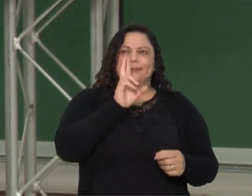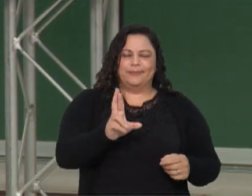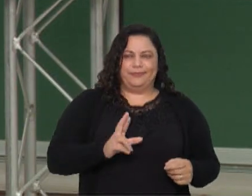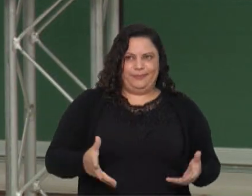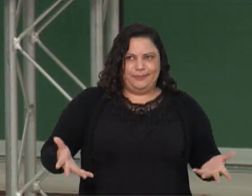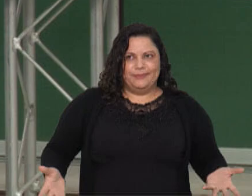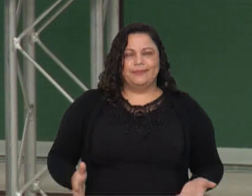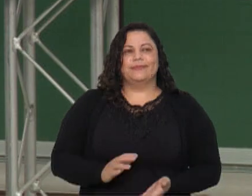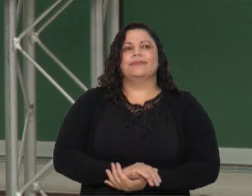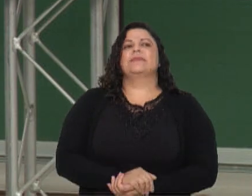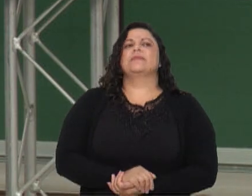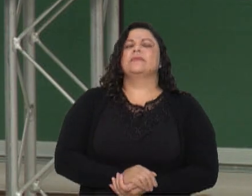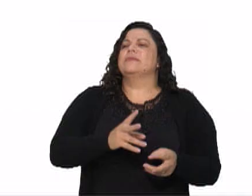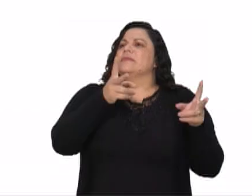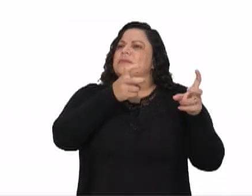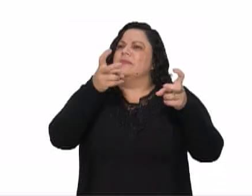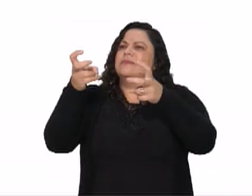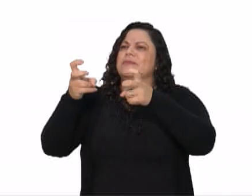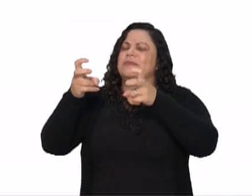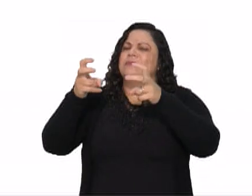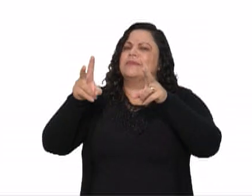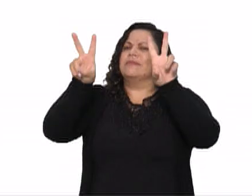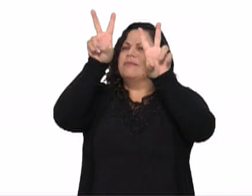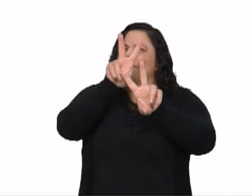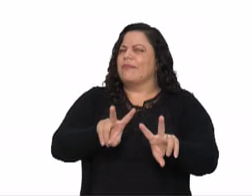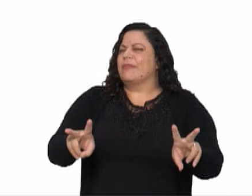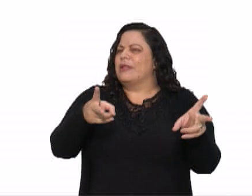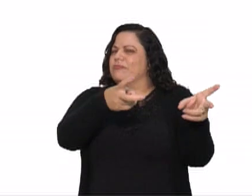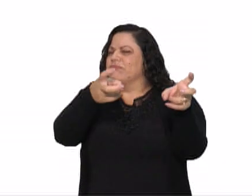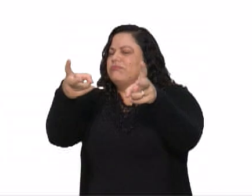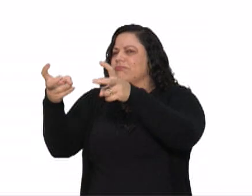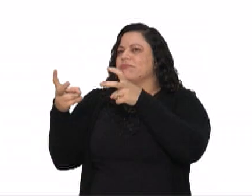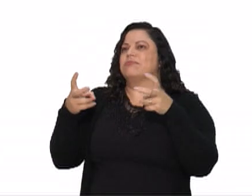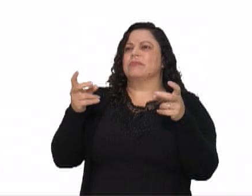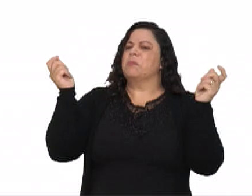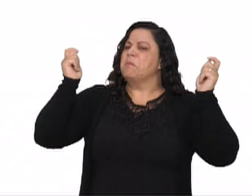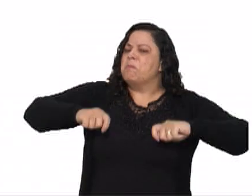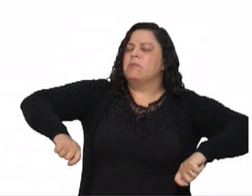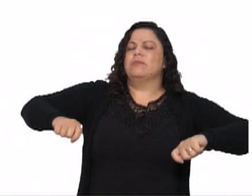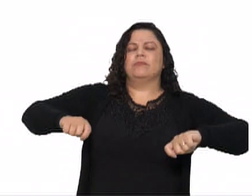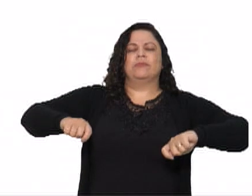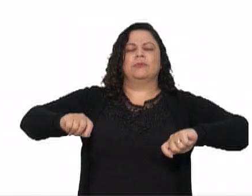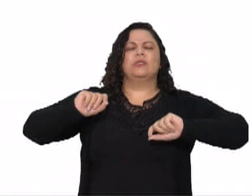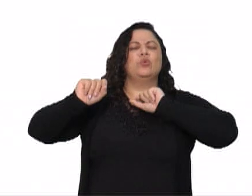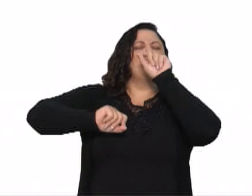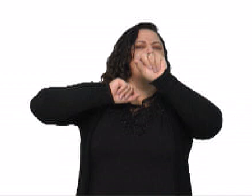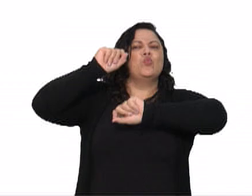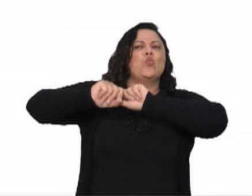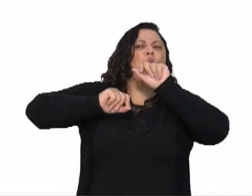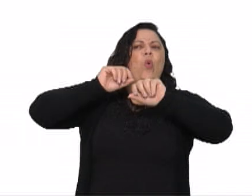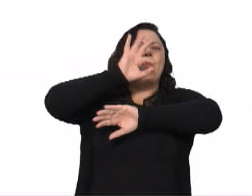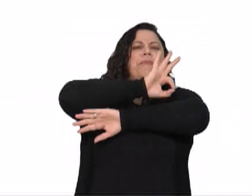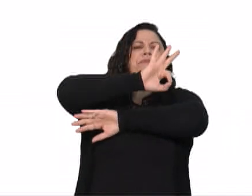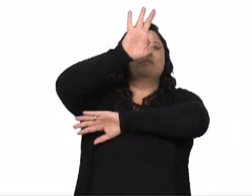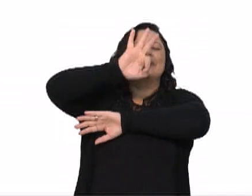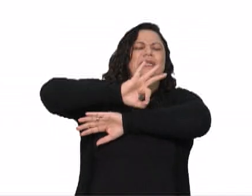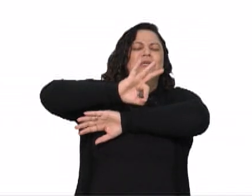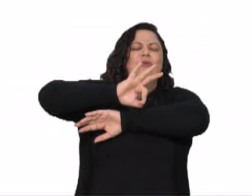Olha só, observando a imagem do MASP, podemos dizer que as formas utilizadas na sua construção